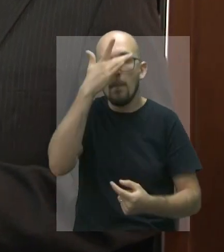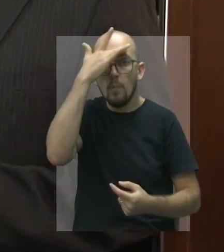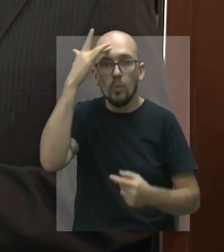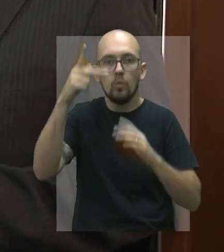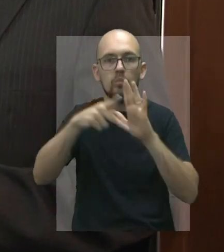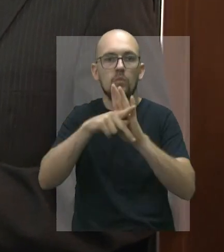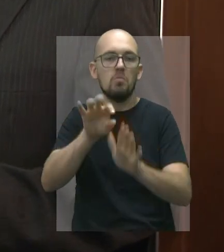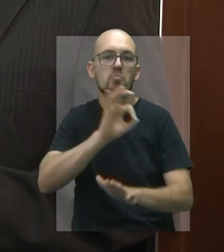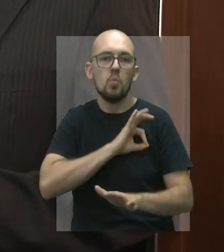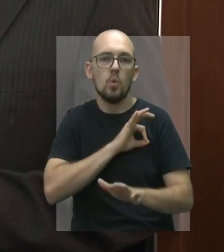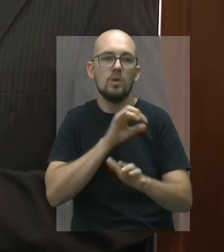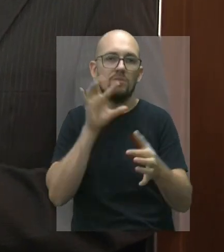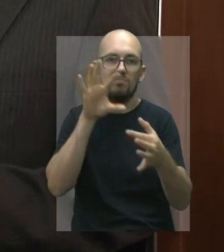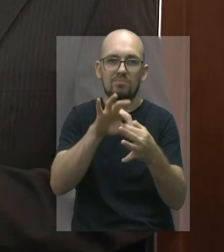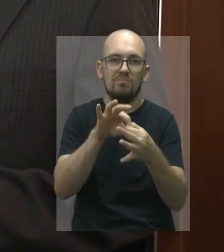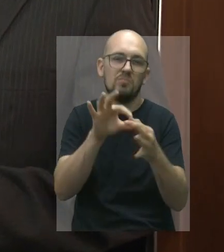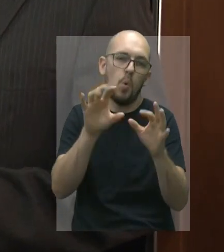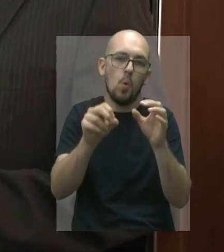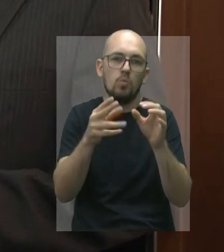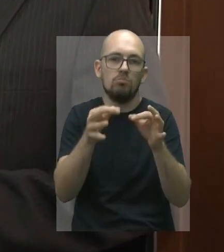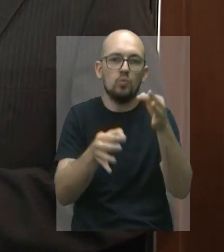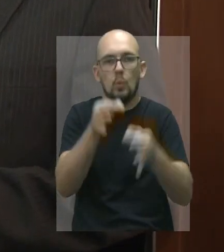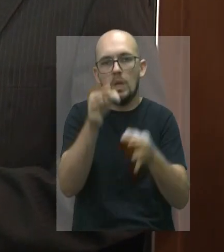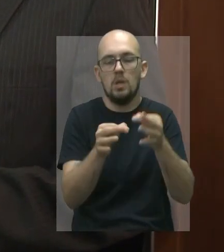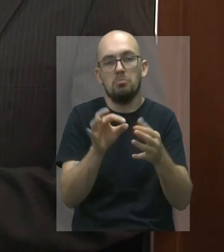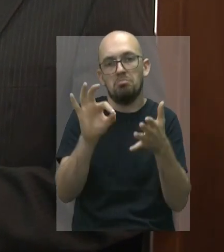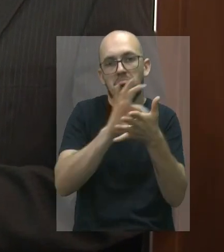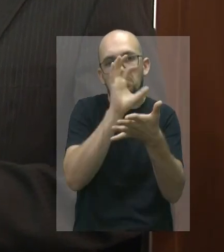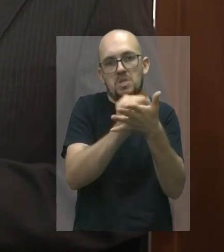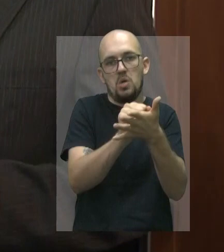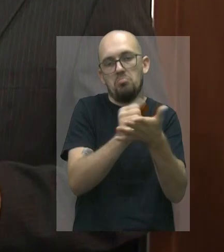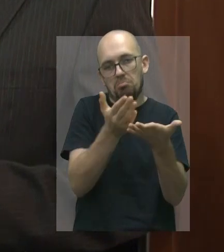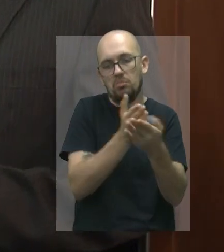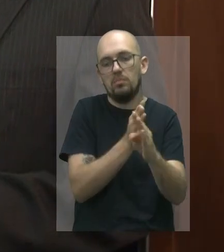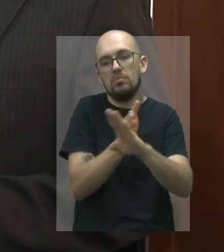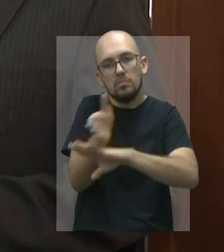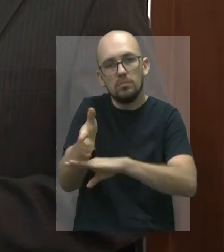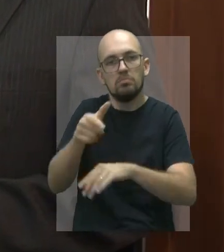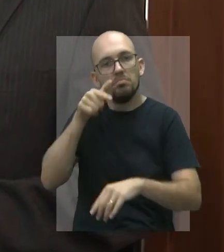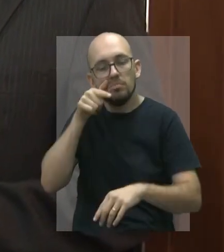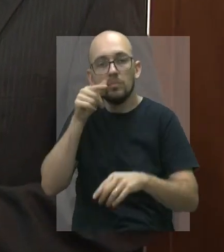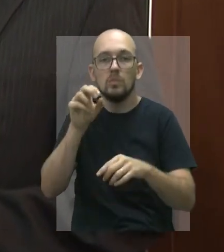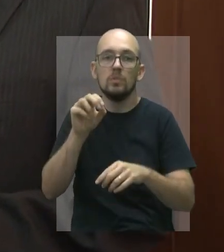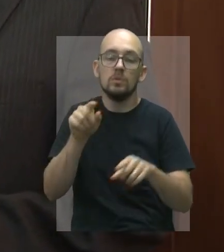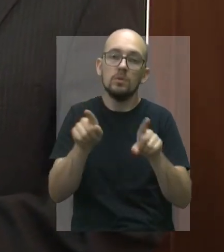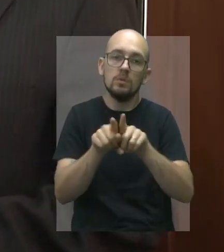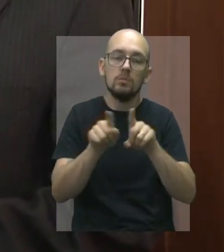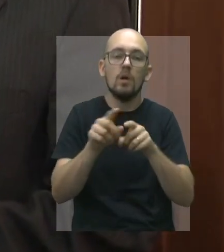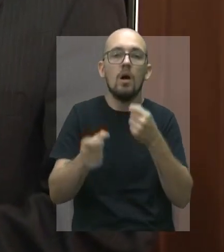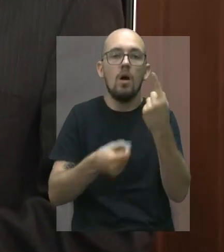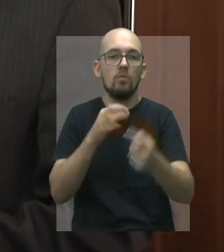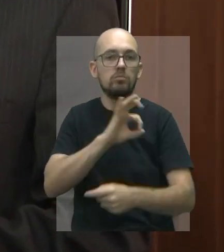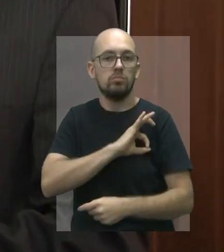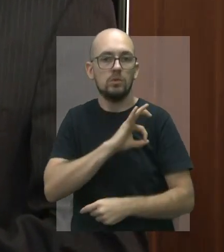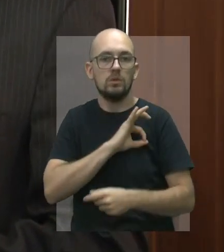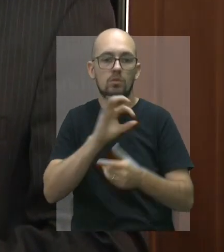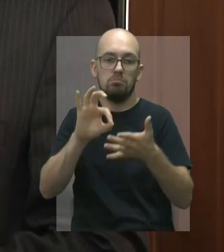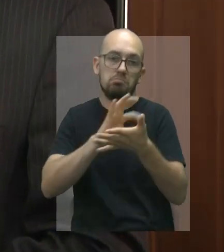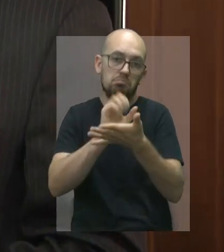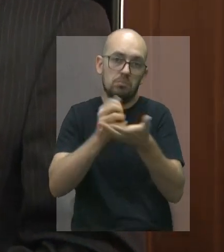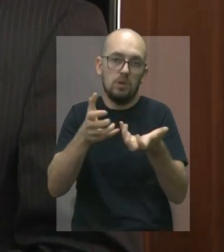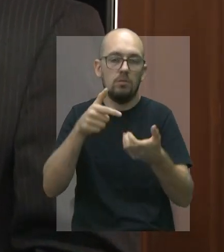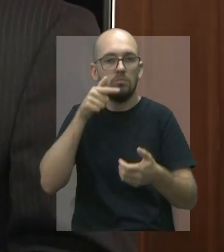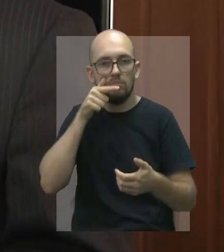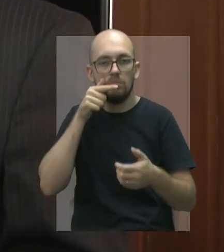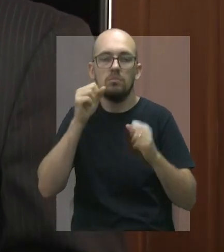que fizeram as inscrições através do site e alguns policiais também que se inscreveram e que vão